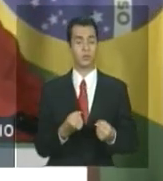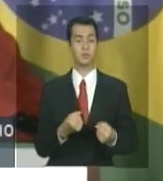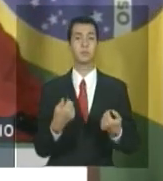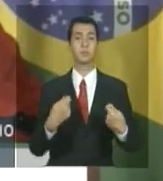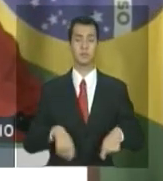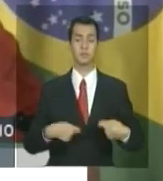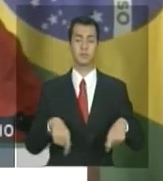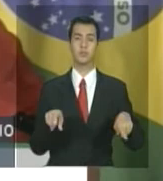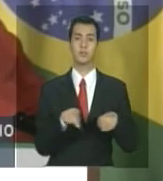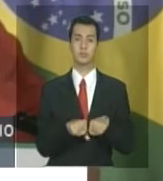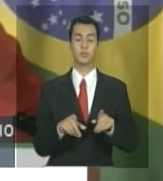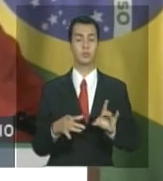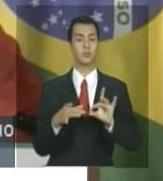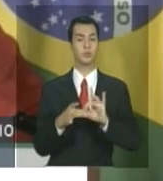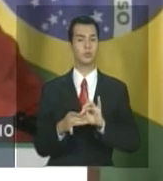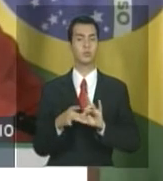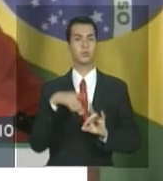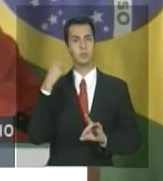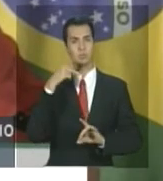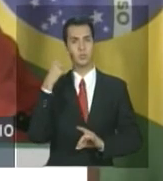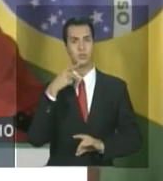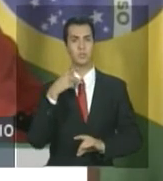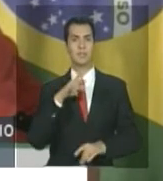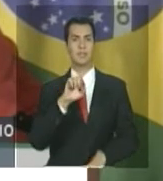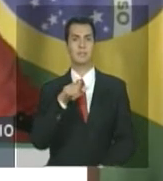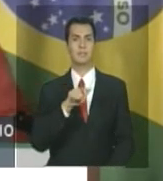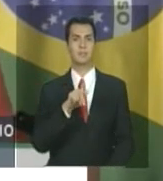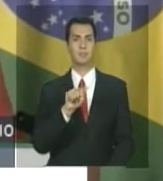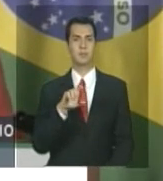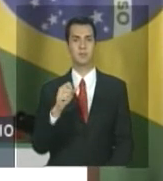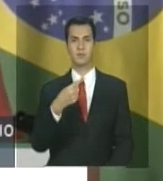tiverem políticas de expansão fiscal.